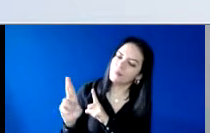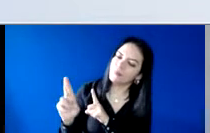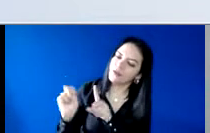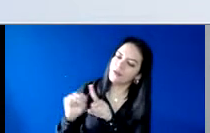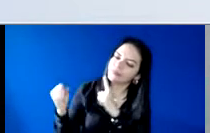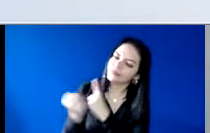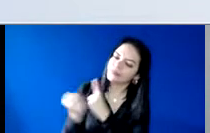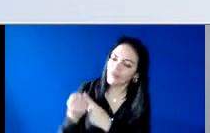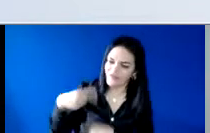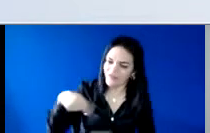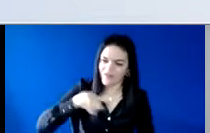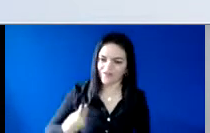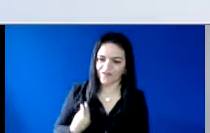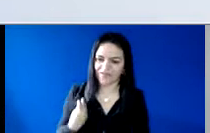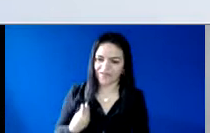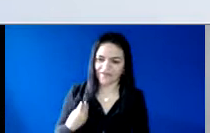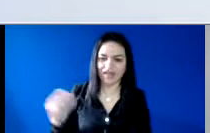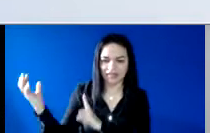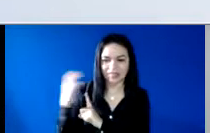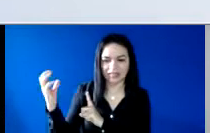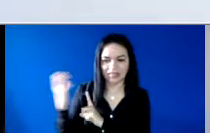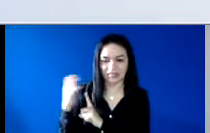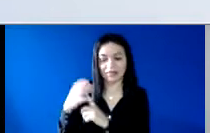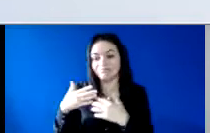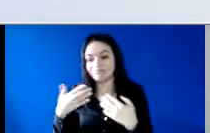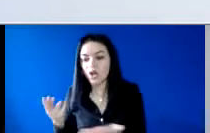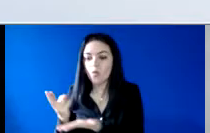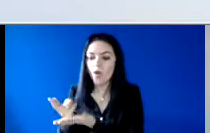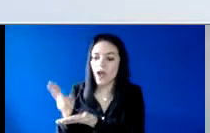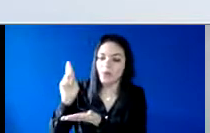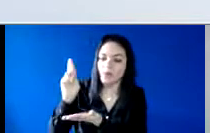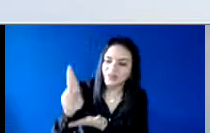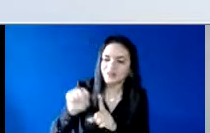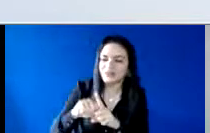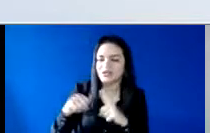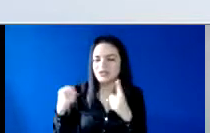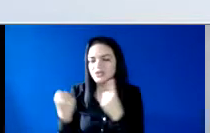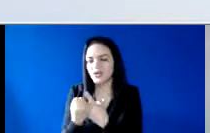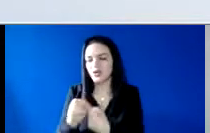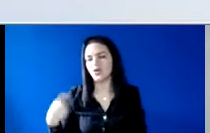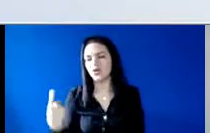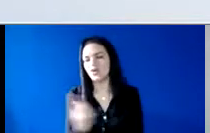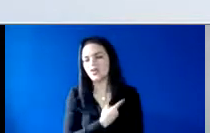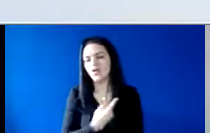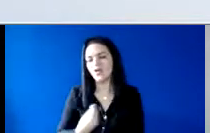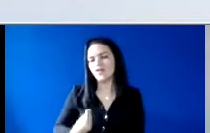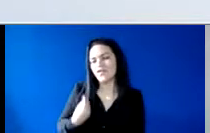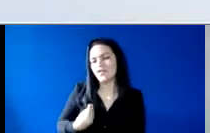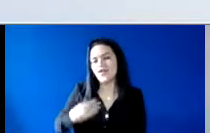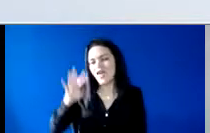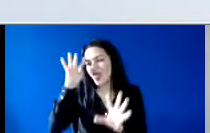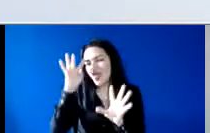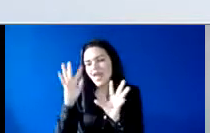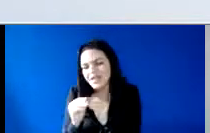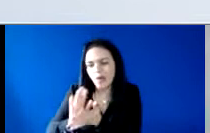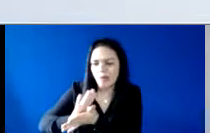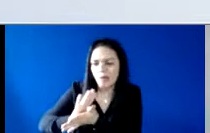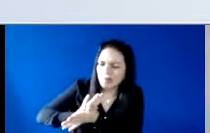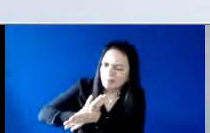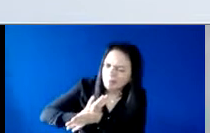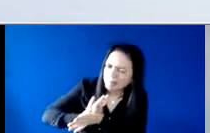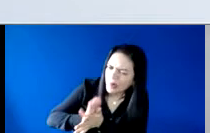vive. Então, essas representações sociais da sociedade em que a gente vive, em resumo, os preconceitos que